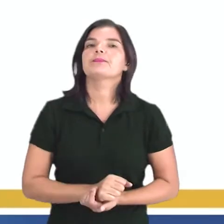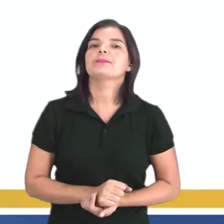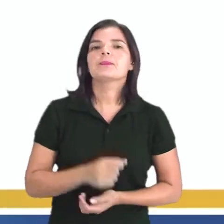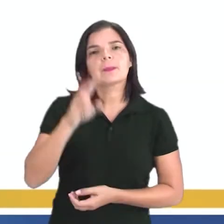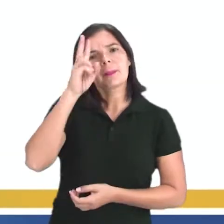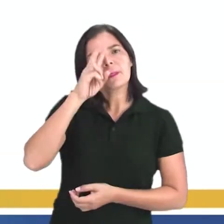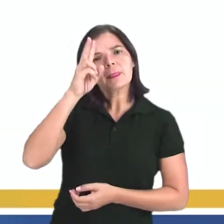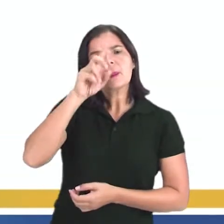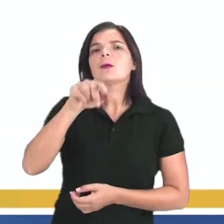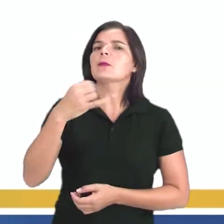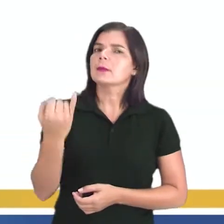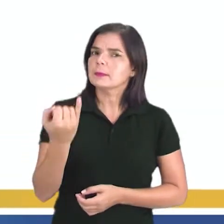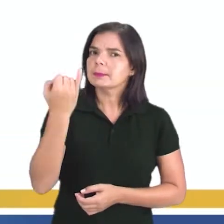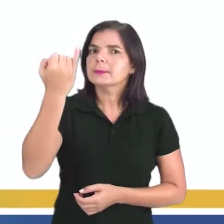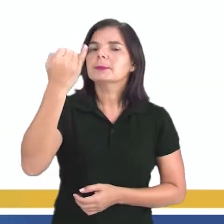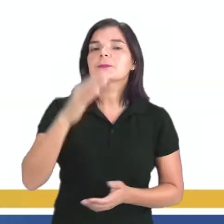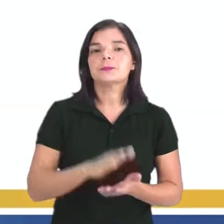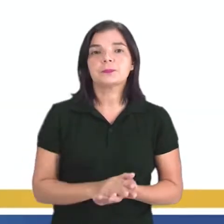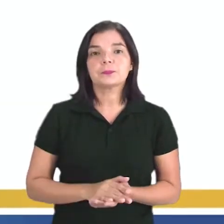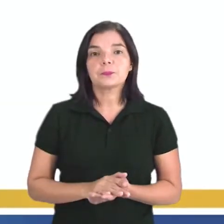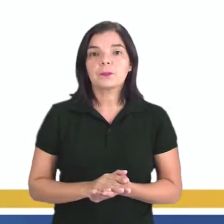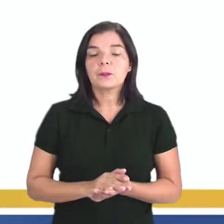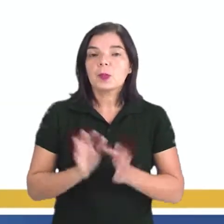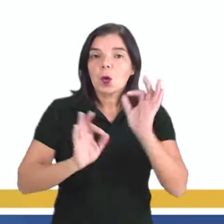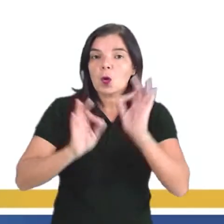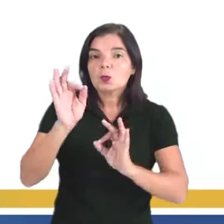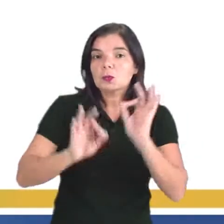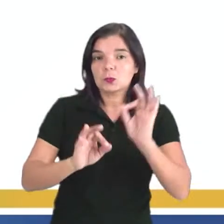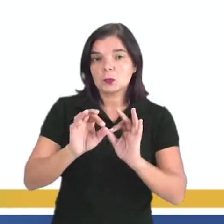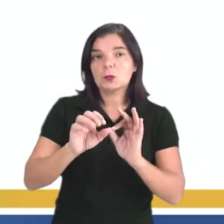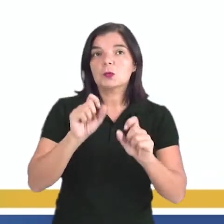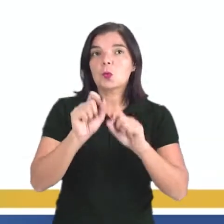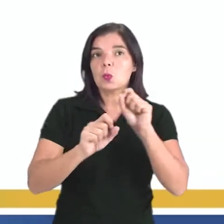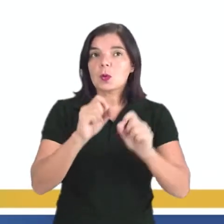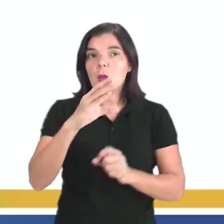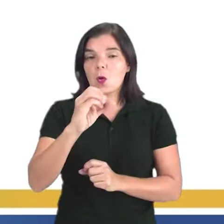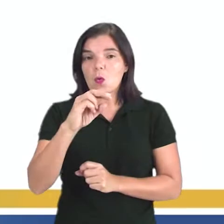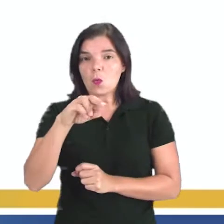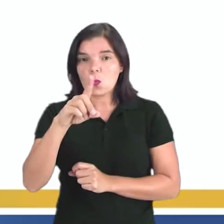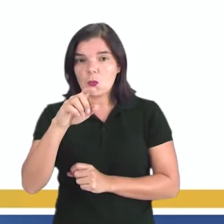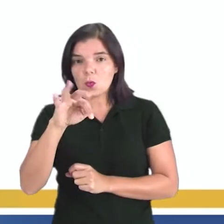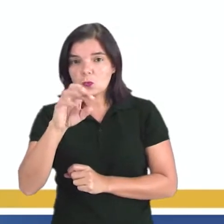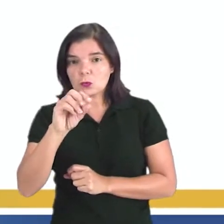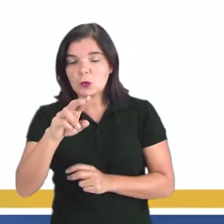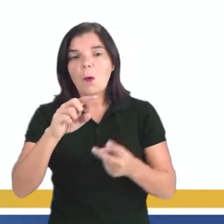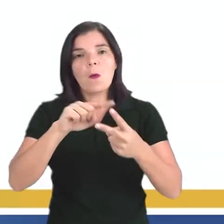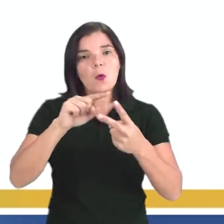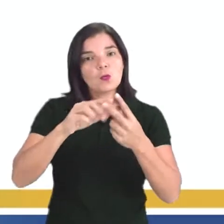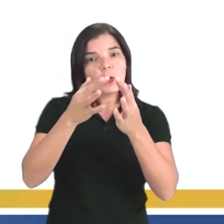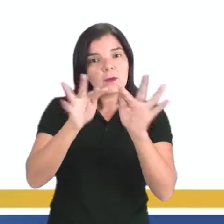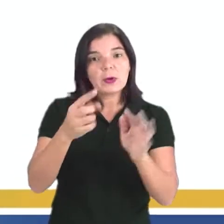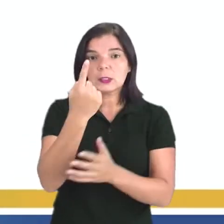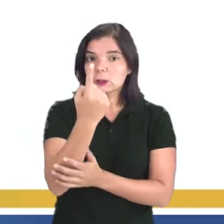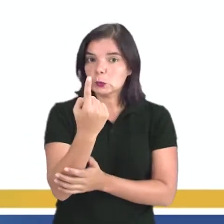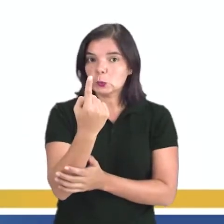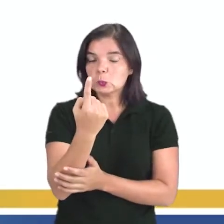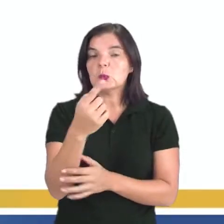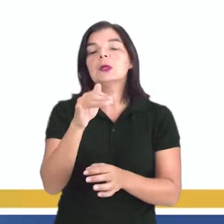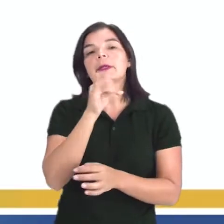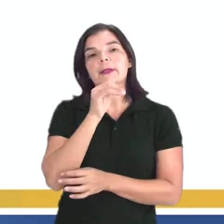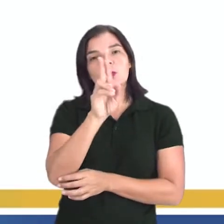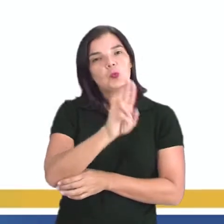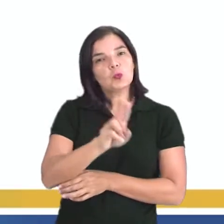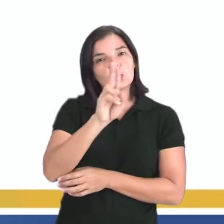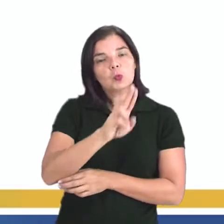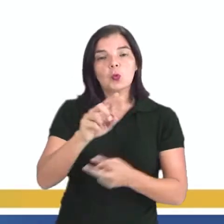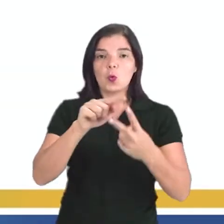Lembrem-se disso, pessoal, porque é importante. As nossas formas condicionais é como se nós tivéssemos duas frases em uma. Ou seja, nós vamos